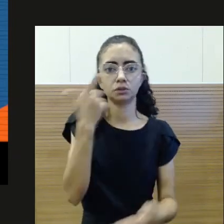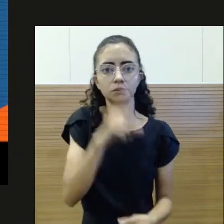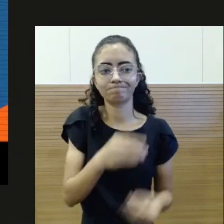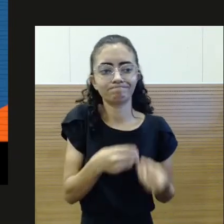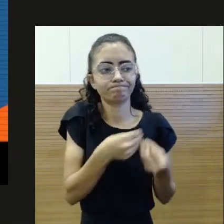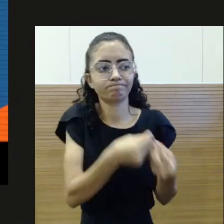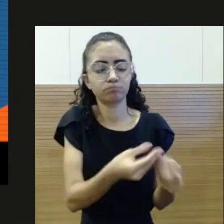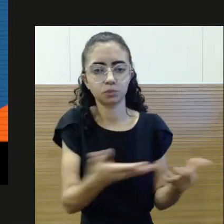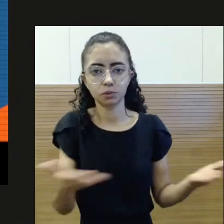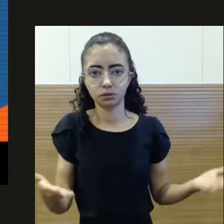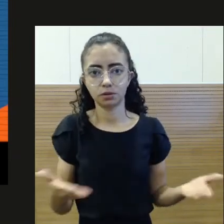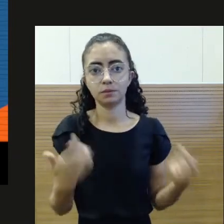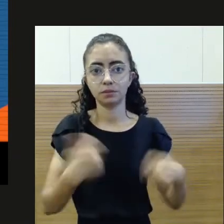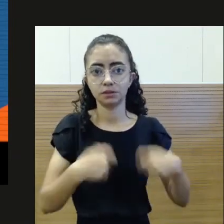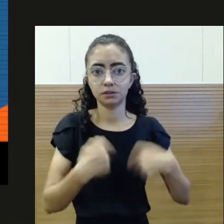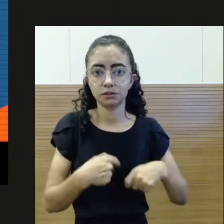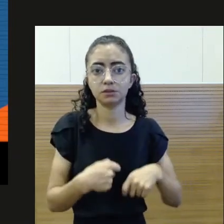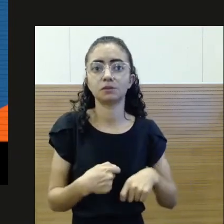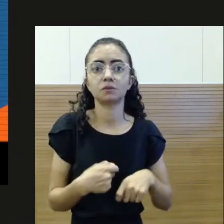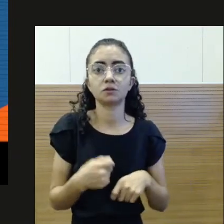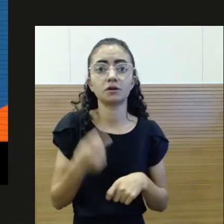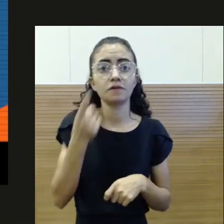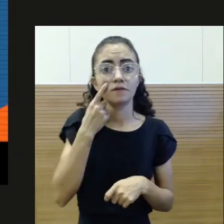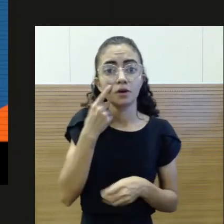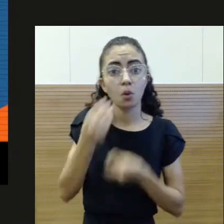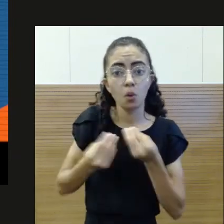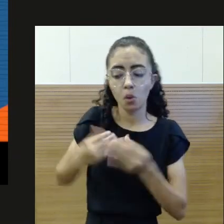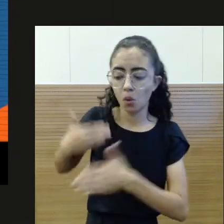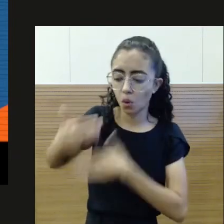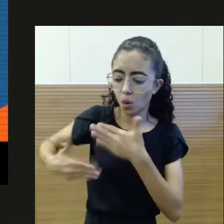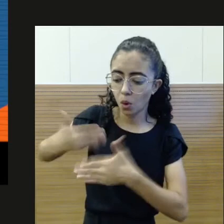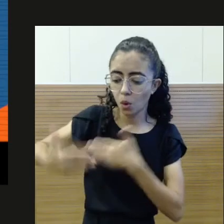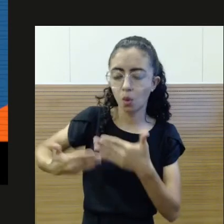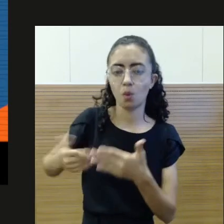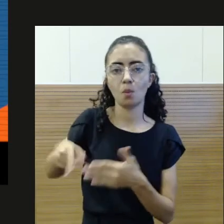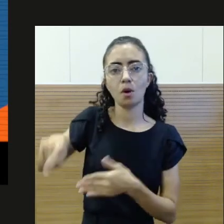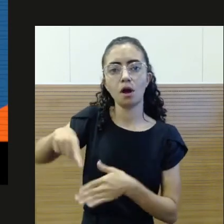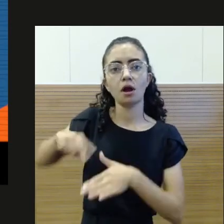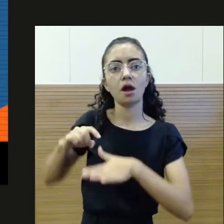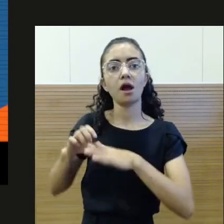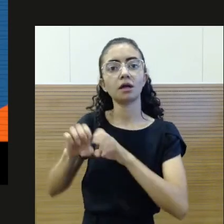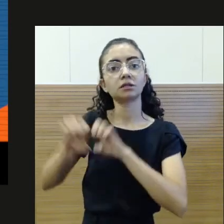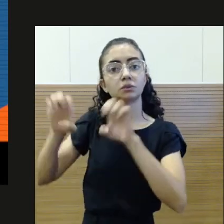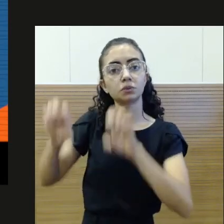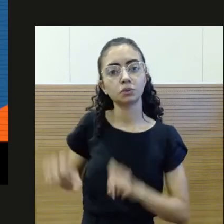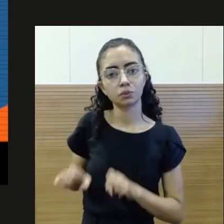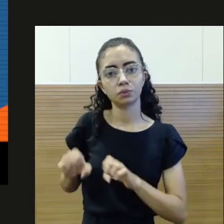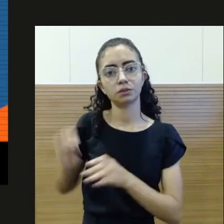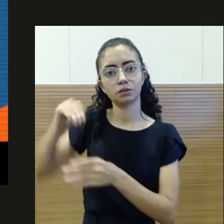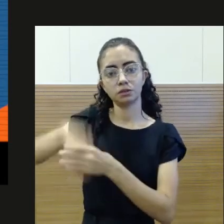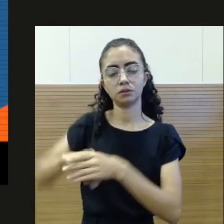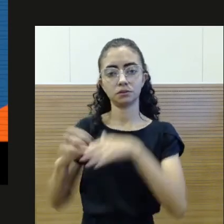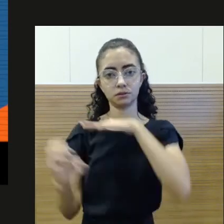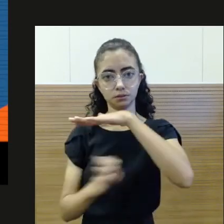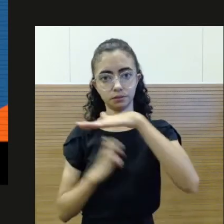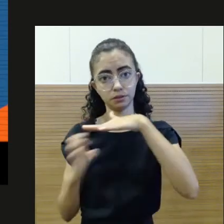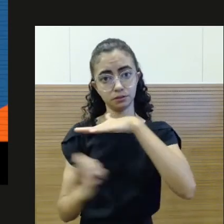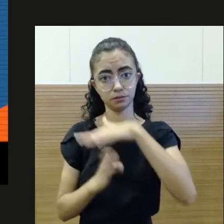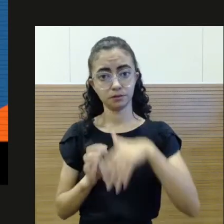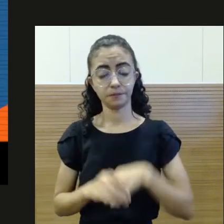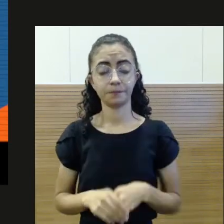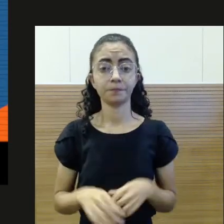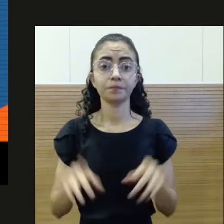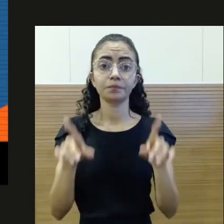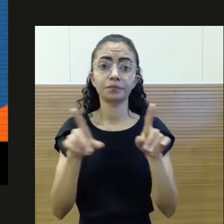esse deslocamento que o ultraprocessado gera desses outros produtos. E a evidência é muito clara em demonstrar isso para a gente também.